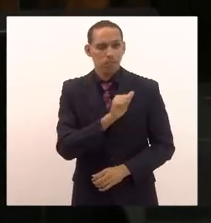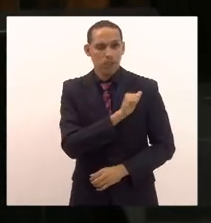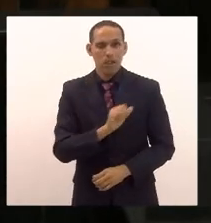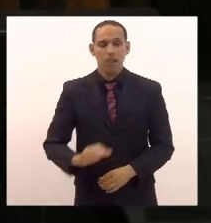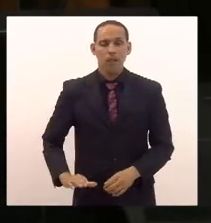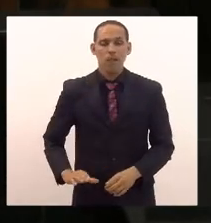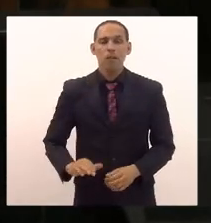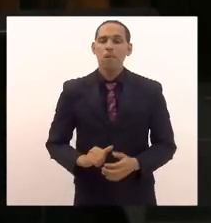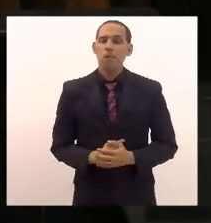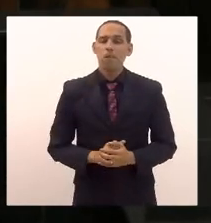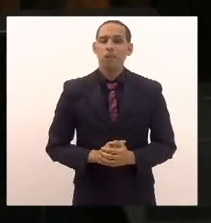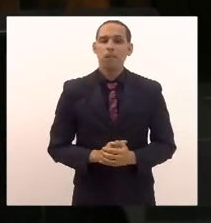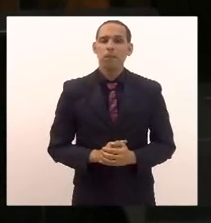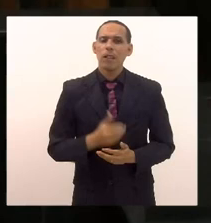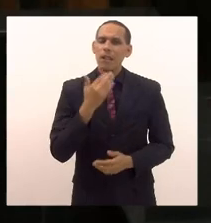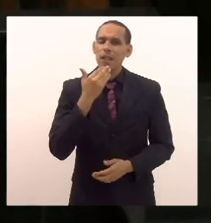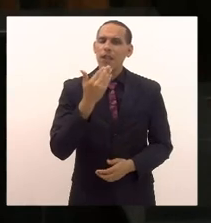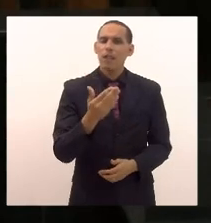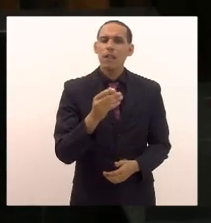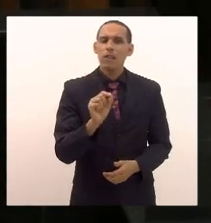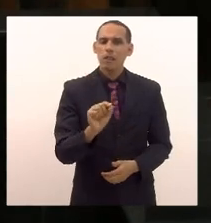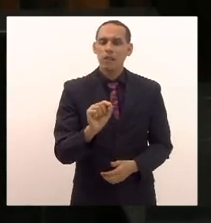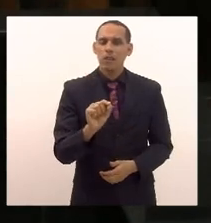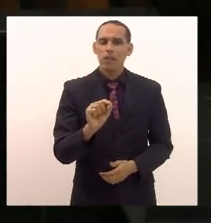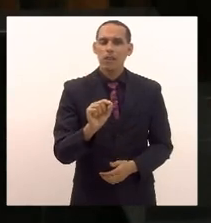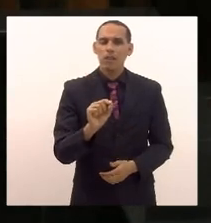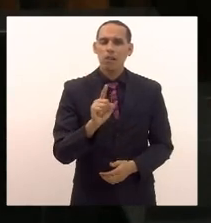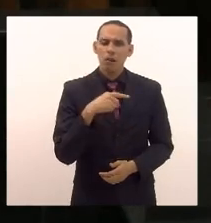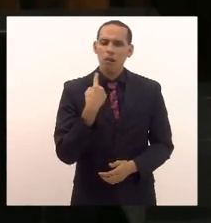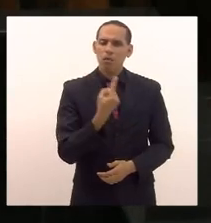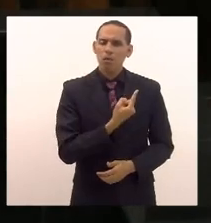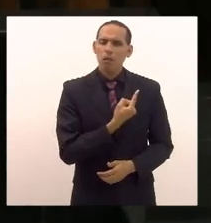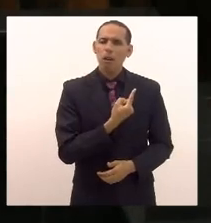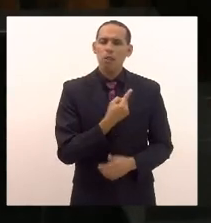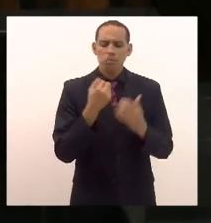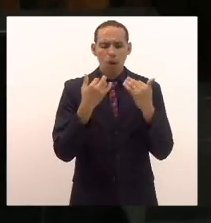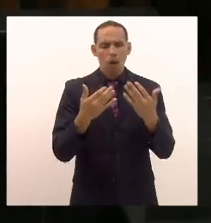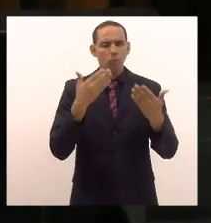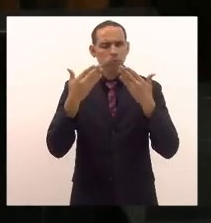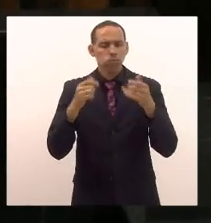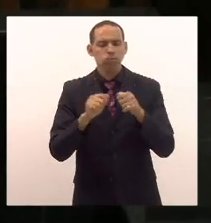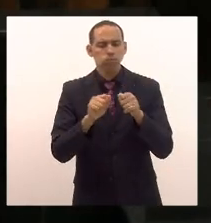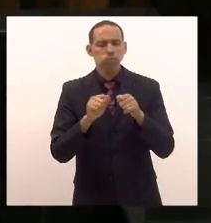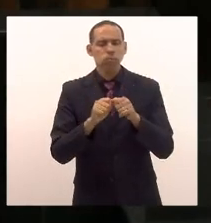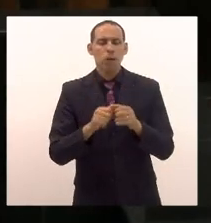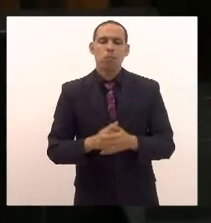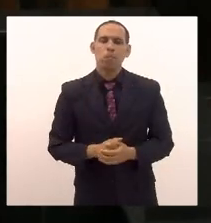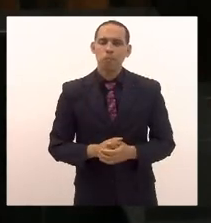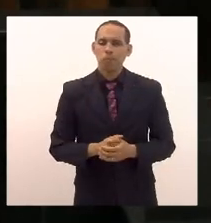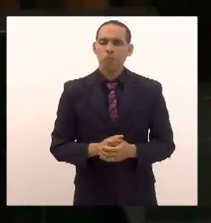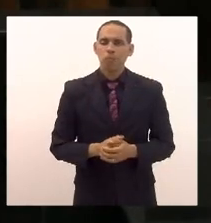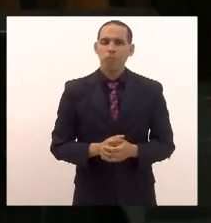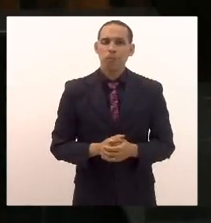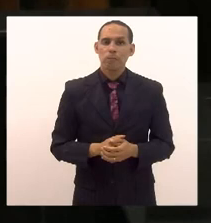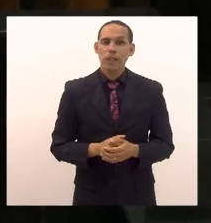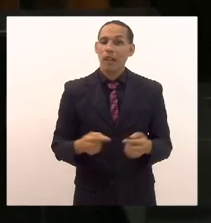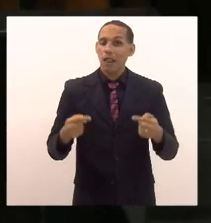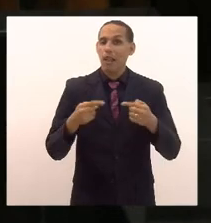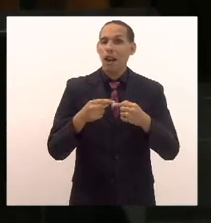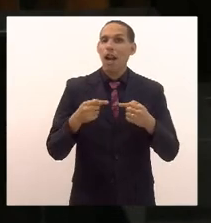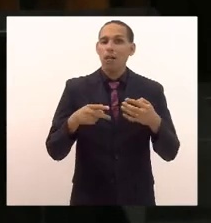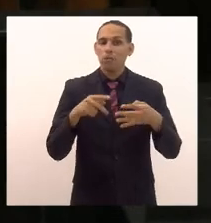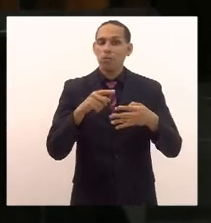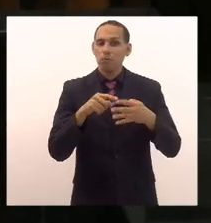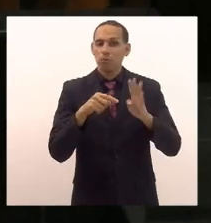Ceciliano solicitou que fizesse mos audiências públicas em relação a essas quatro